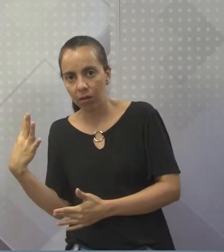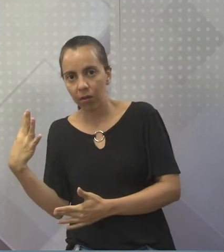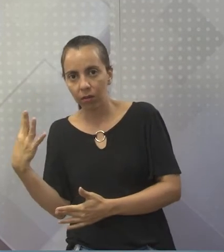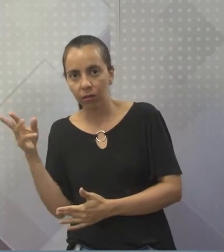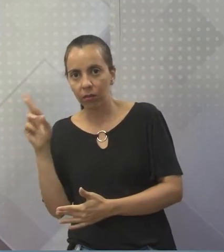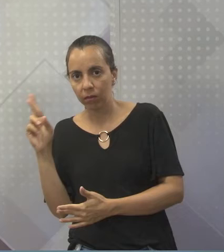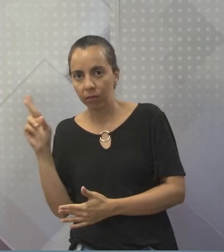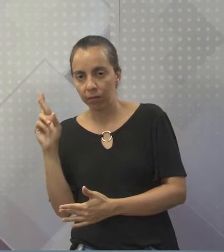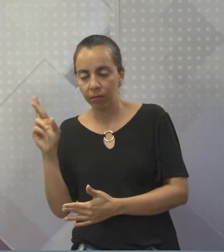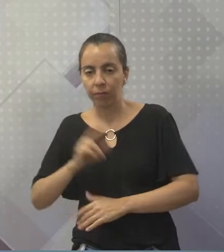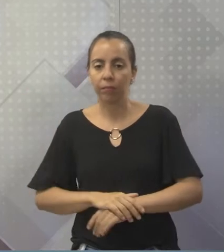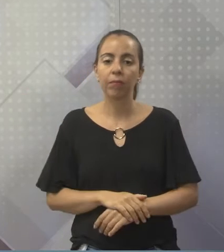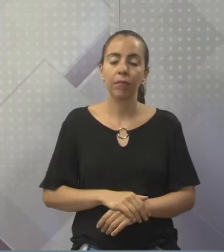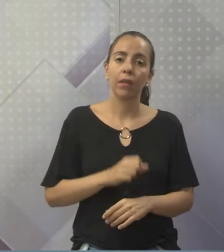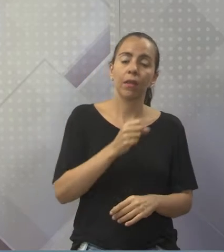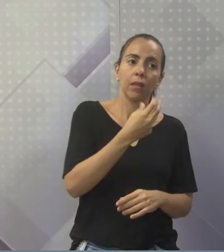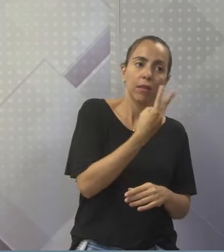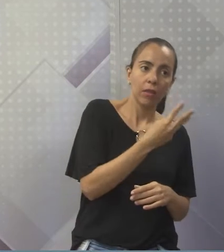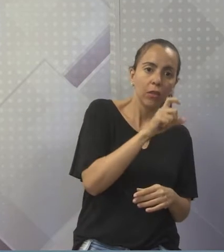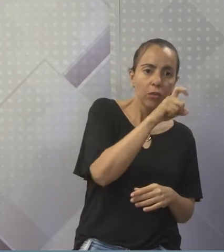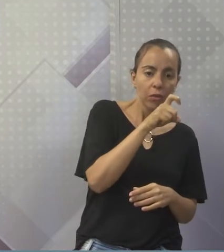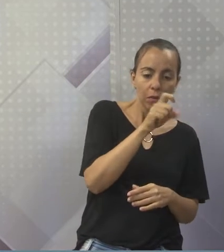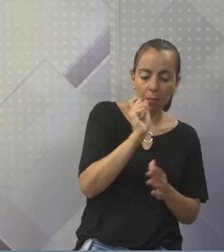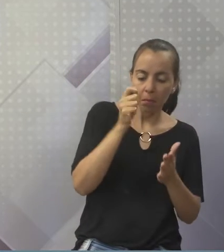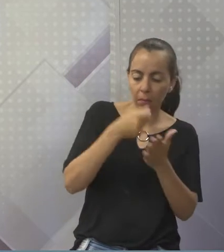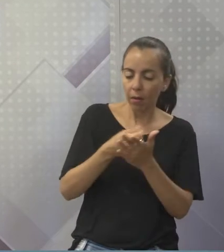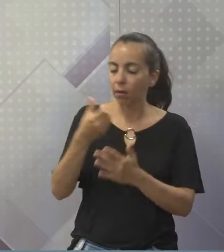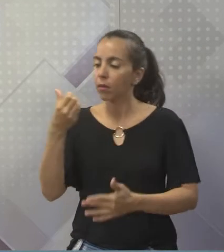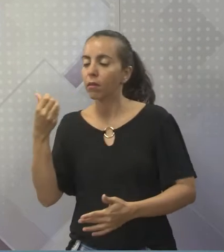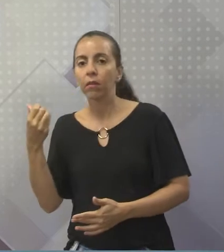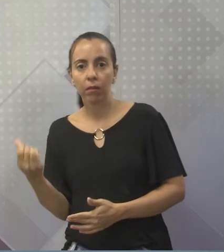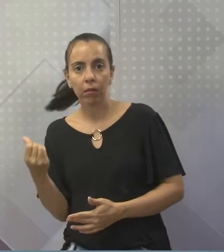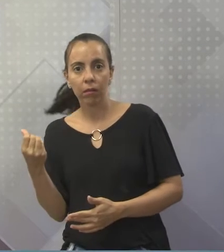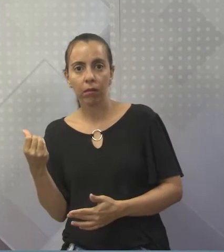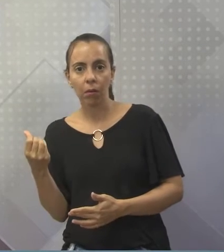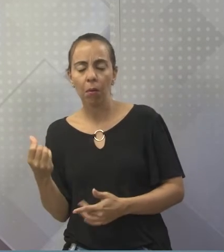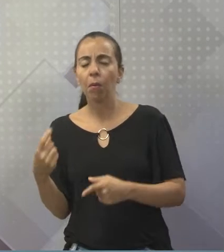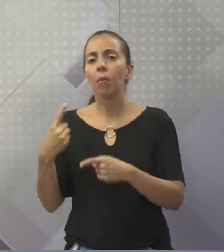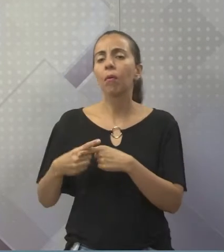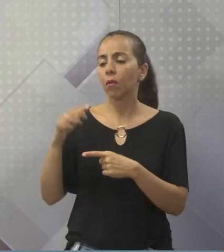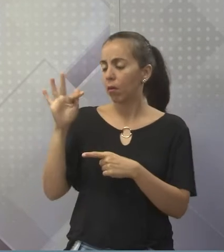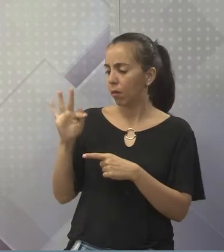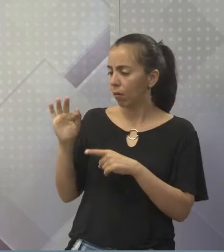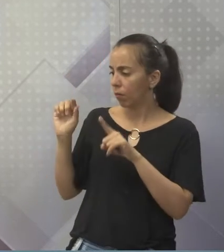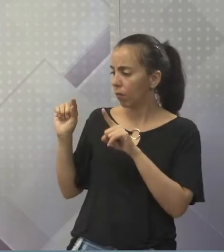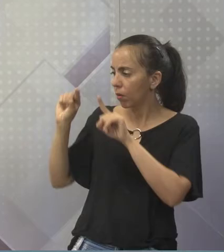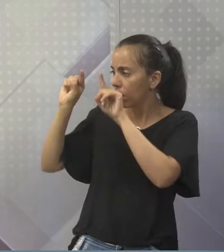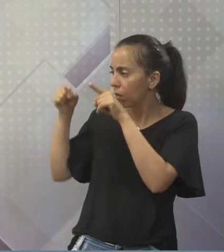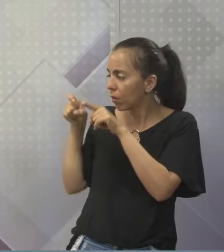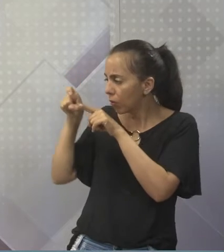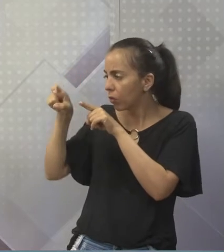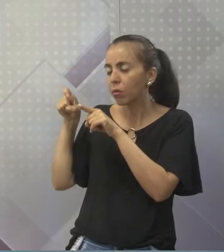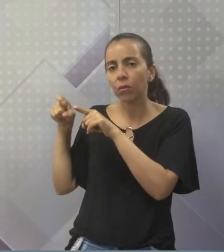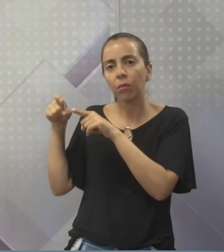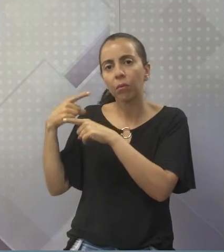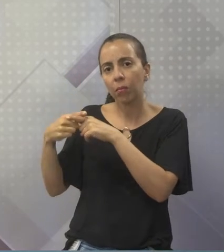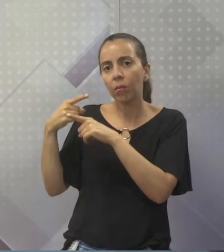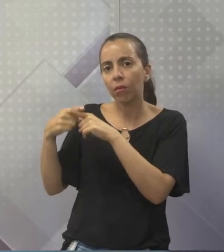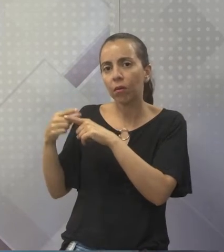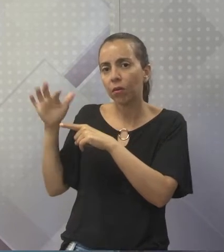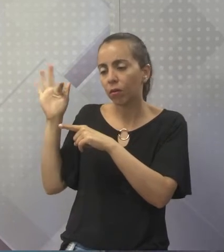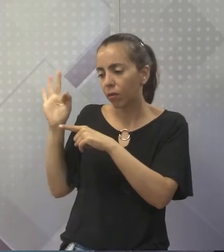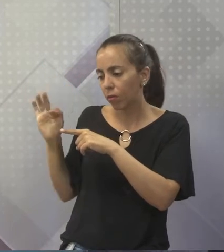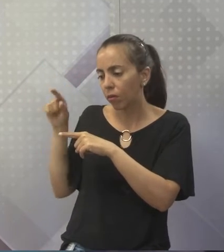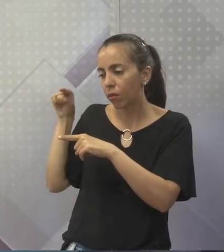pago 6. Agora, por que f de x? Porque é uma função que